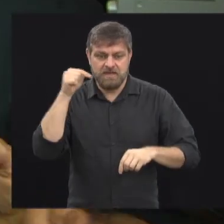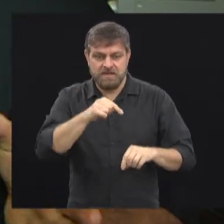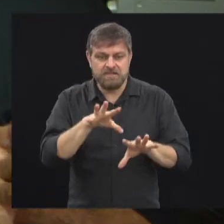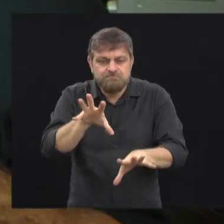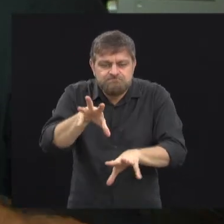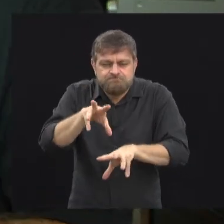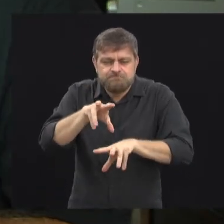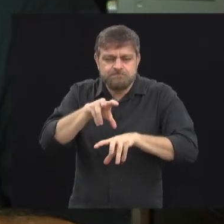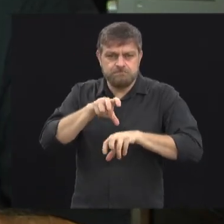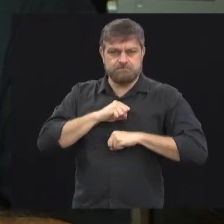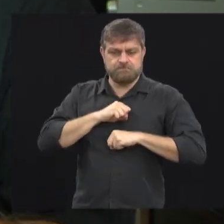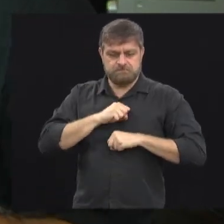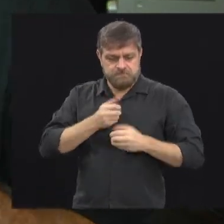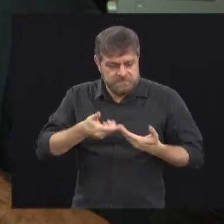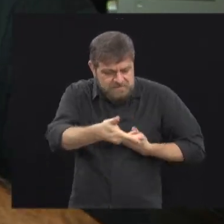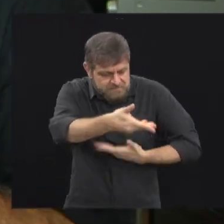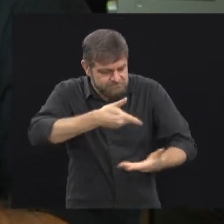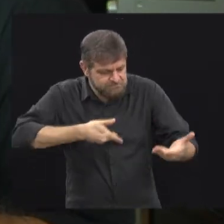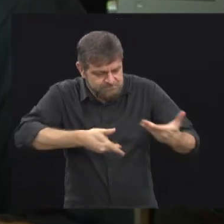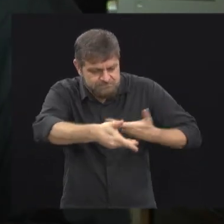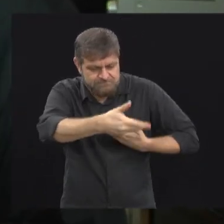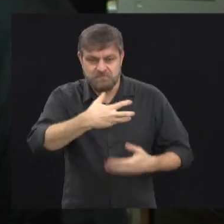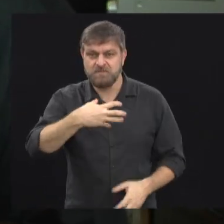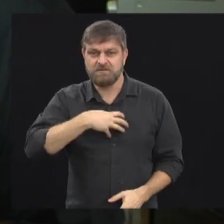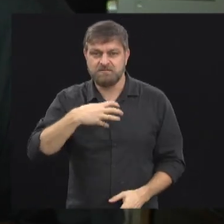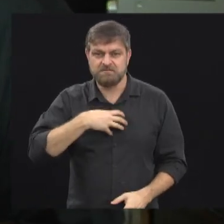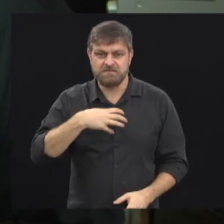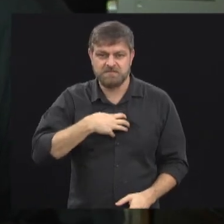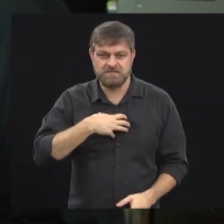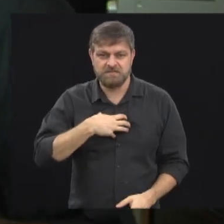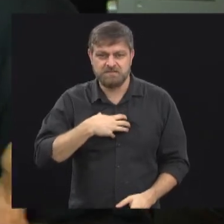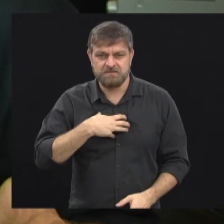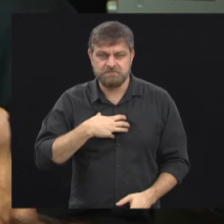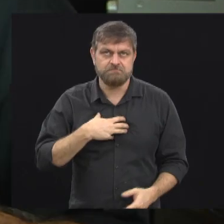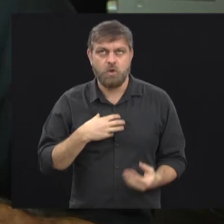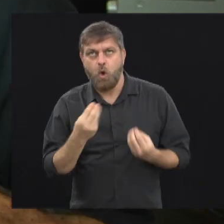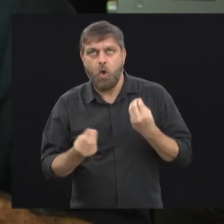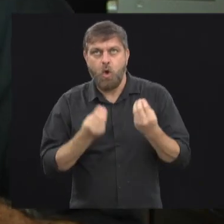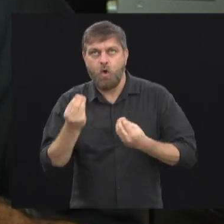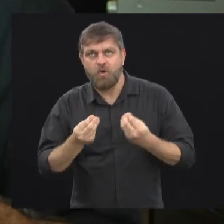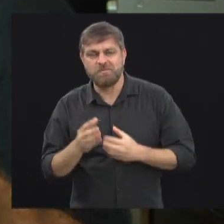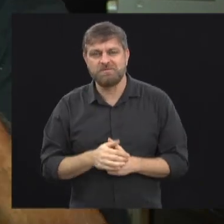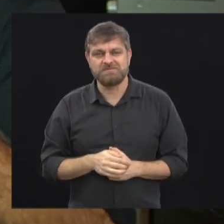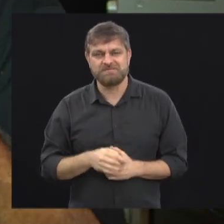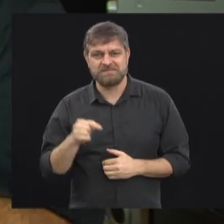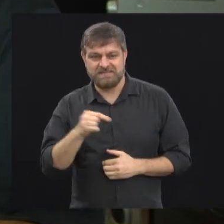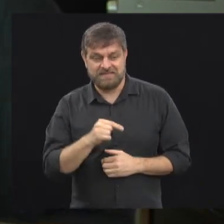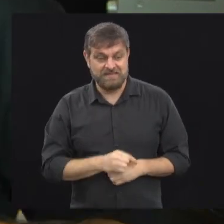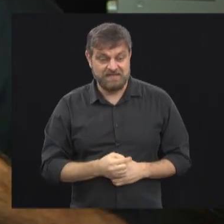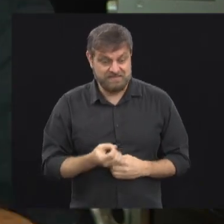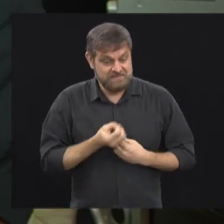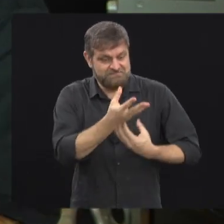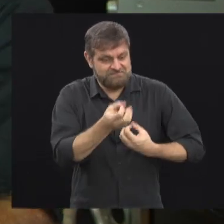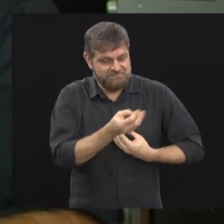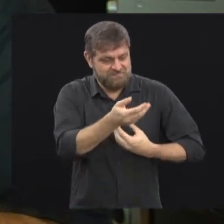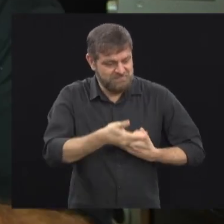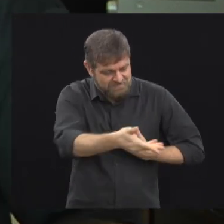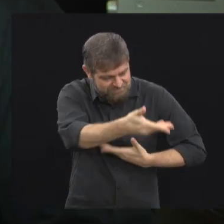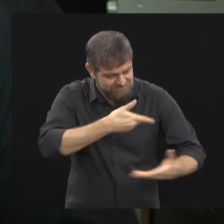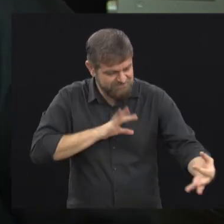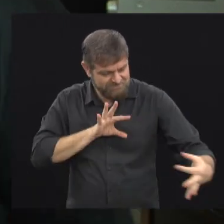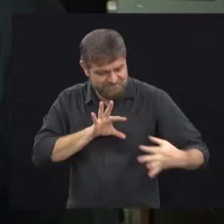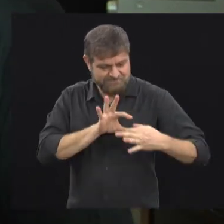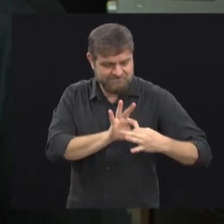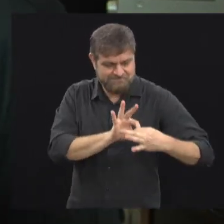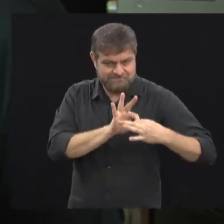ser deles, eles interagem comigo de uma maneira mais... É como se eles tivessem composto a música e estivessem tocando